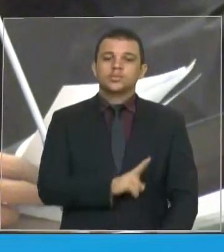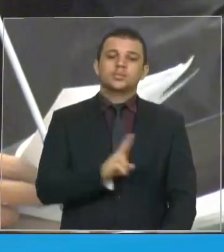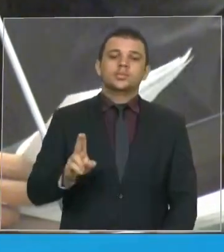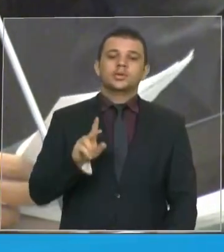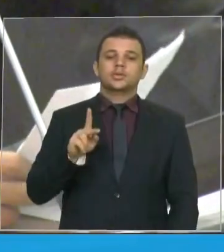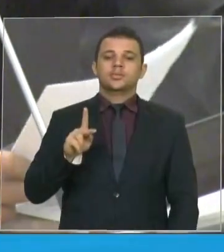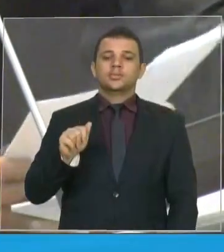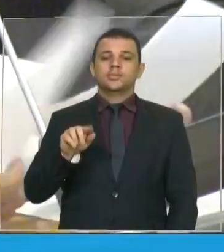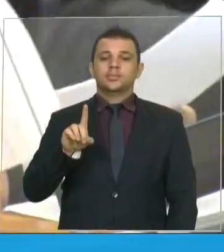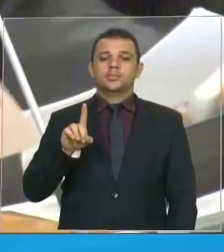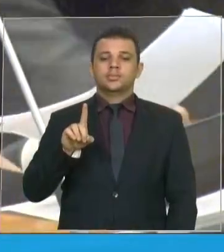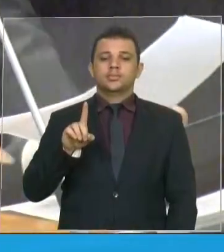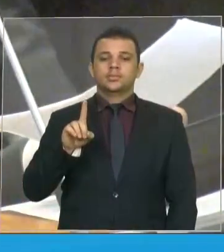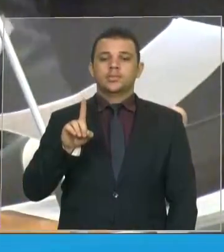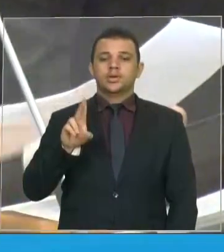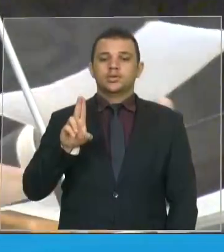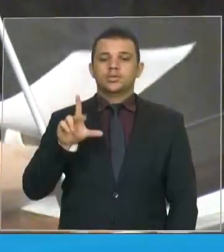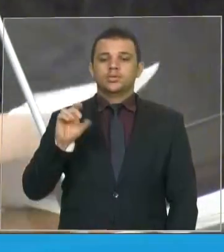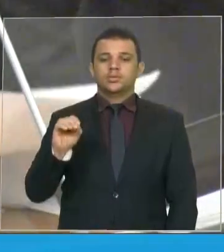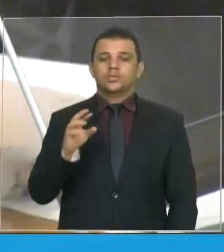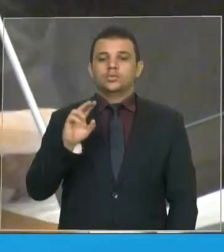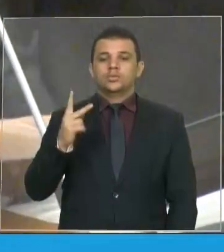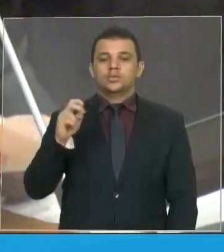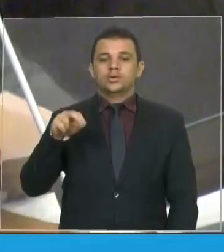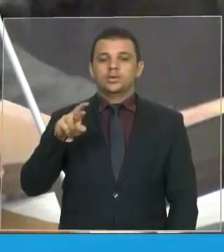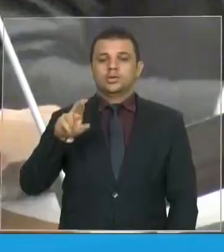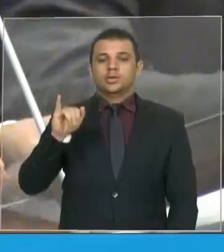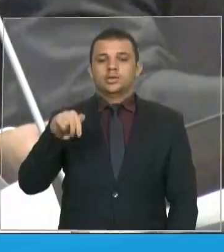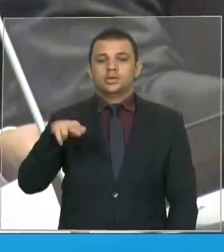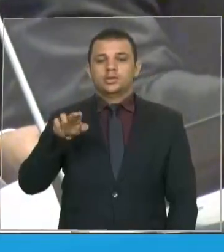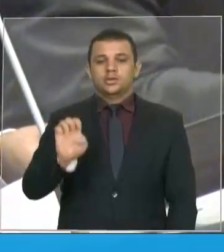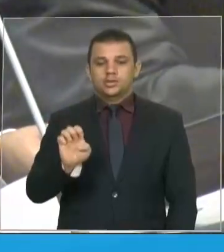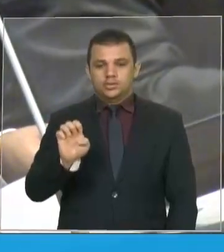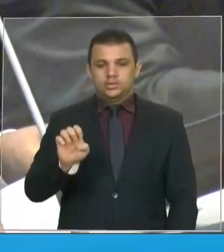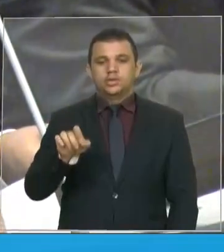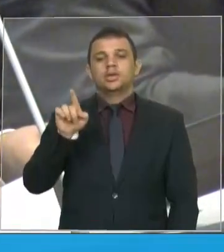Capelão Militar, mais conhecido como Padre Piccolo.